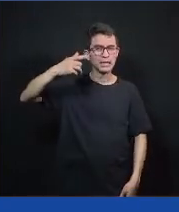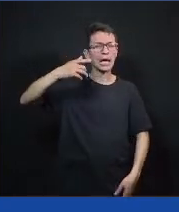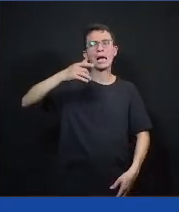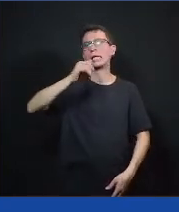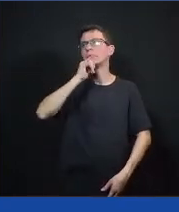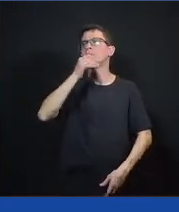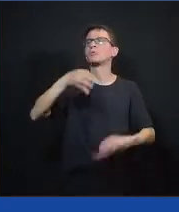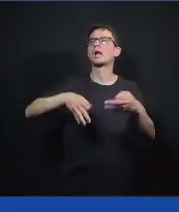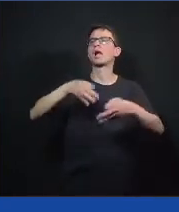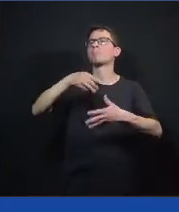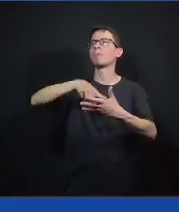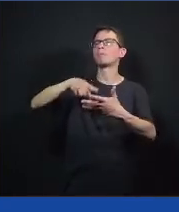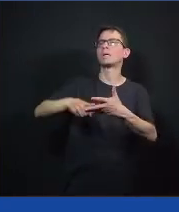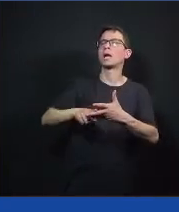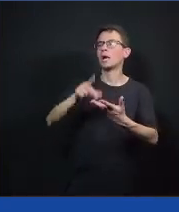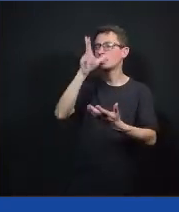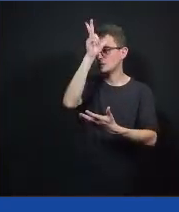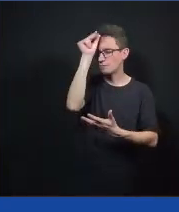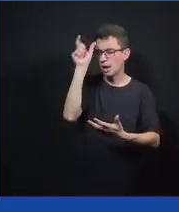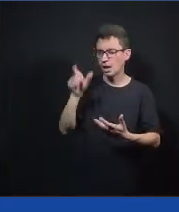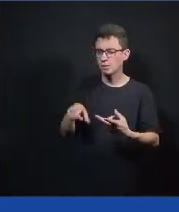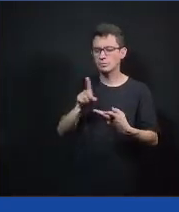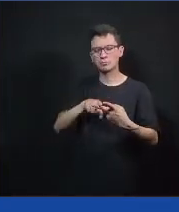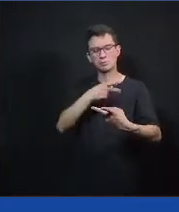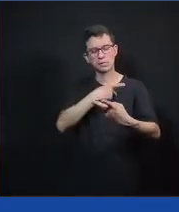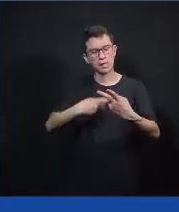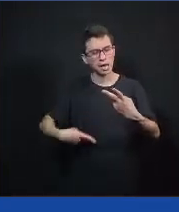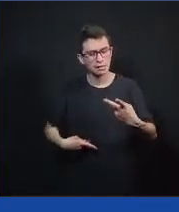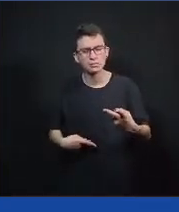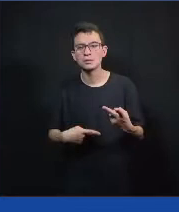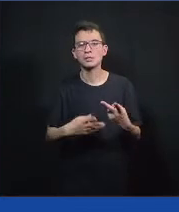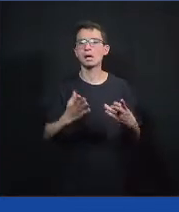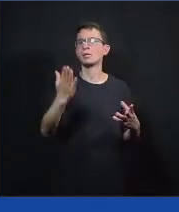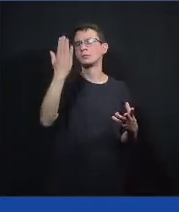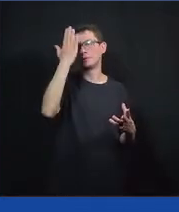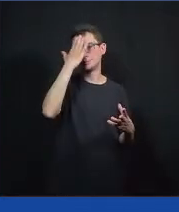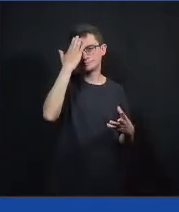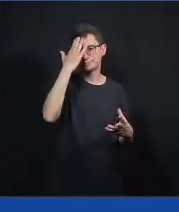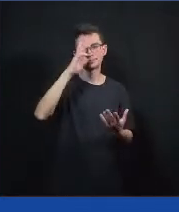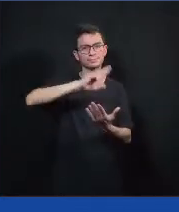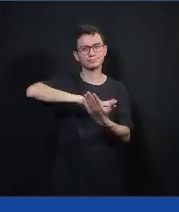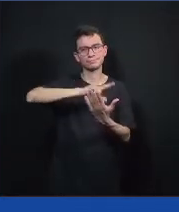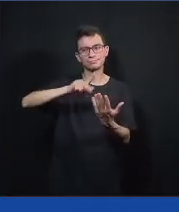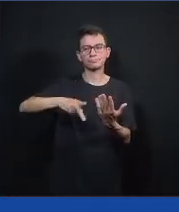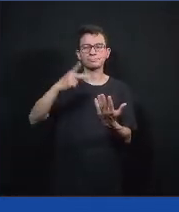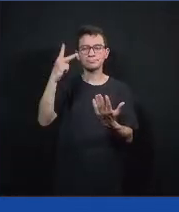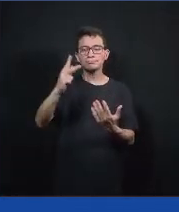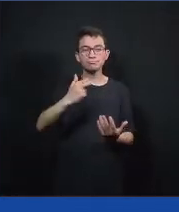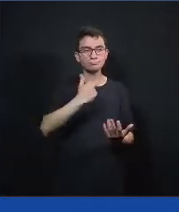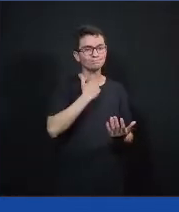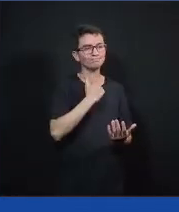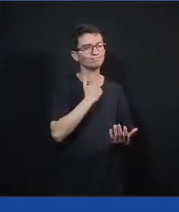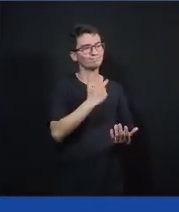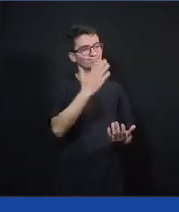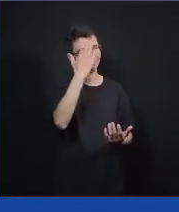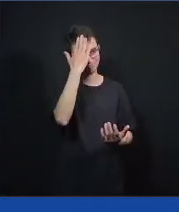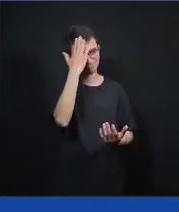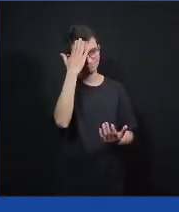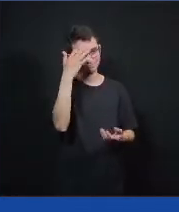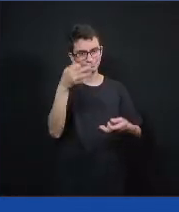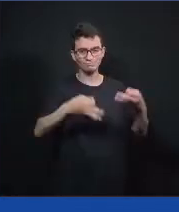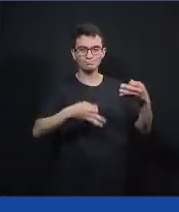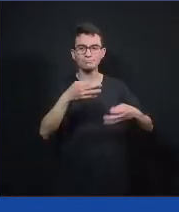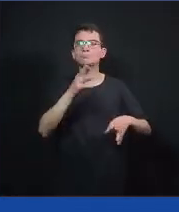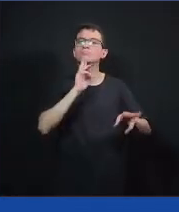de um governador ou do presidente da República, porque a gente sabe quais as atribuições dos seus cargos e a gente consegue julgar os